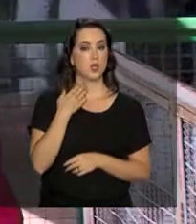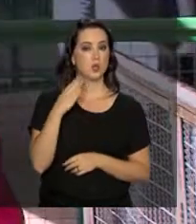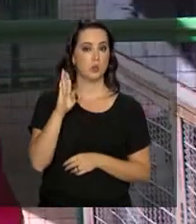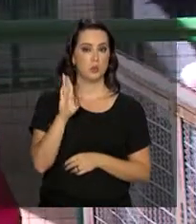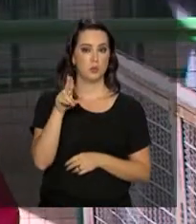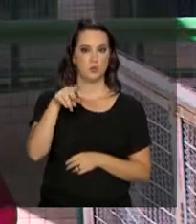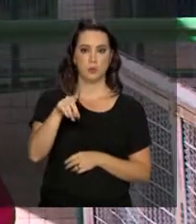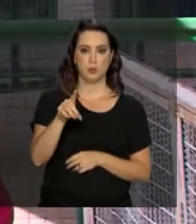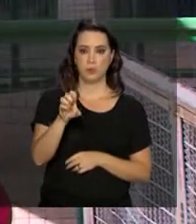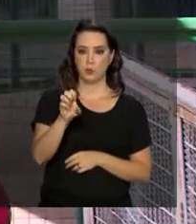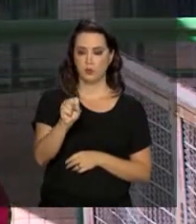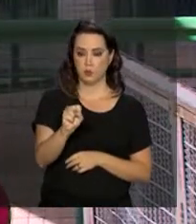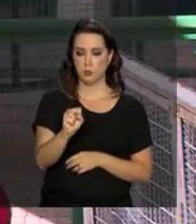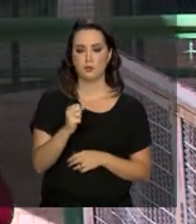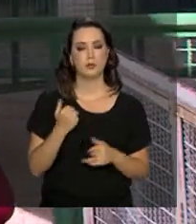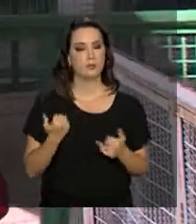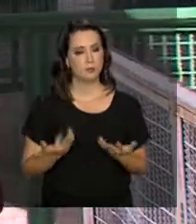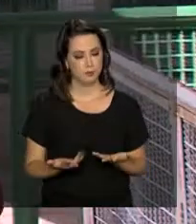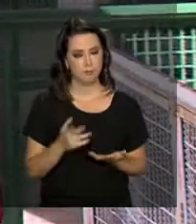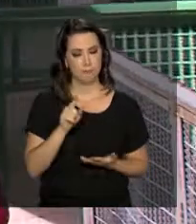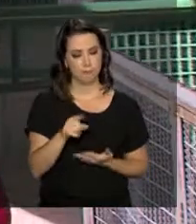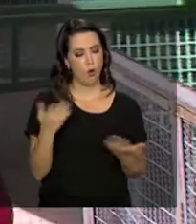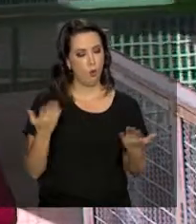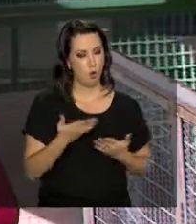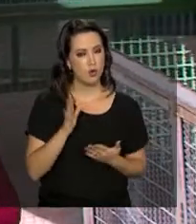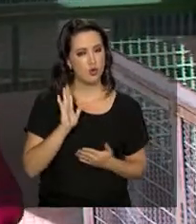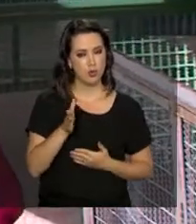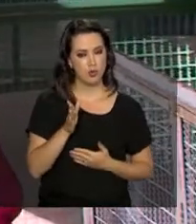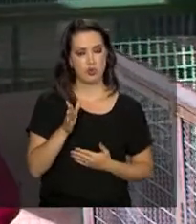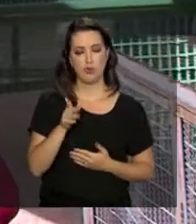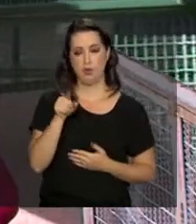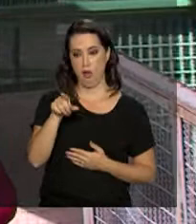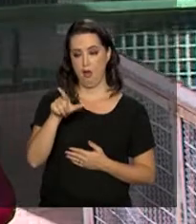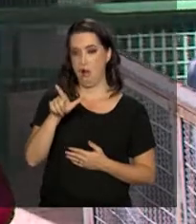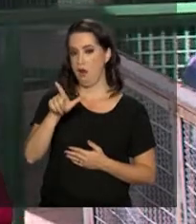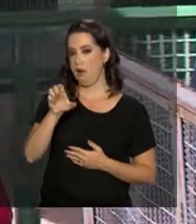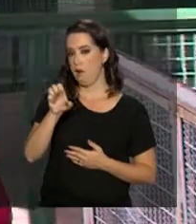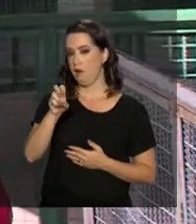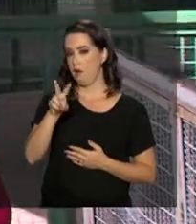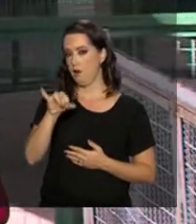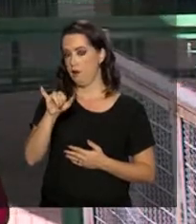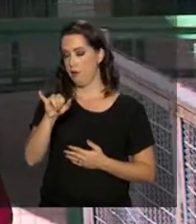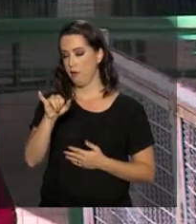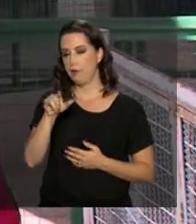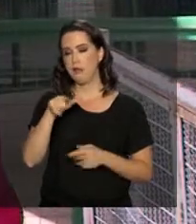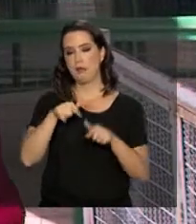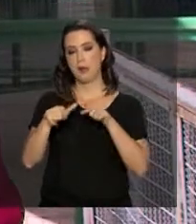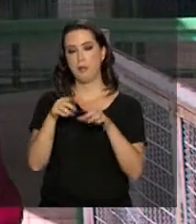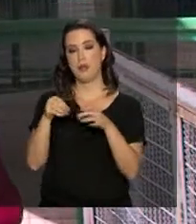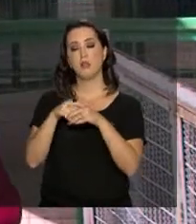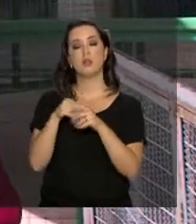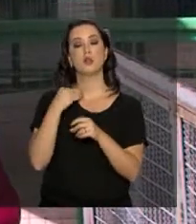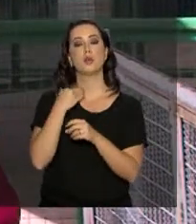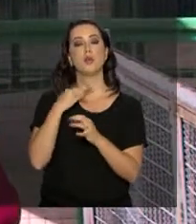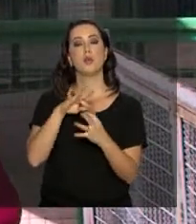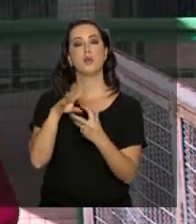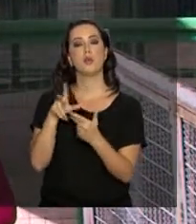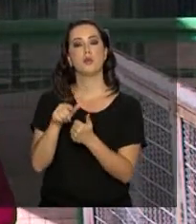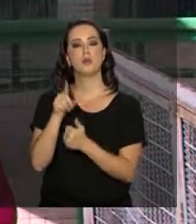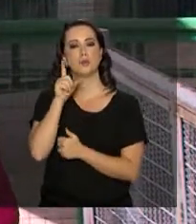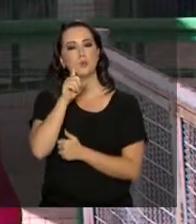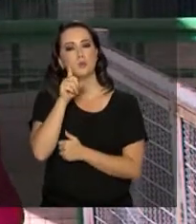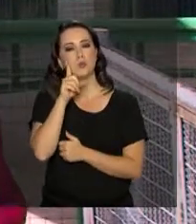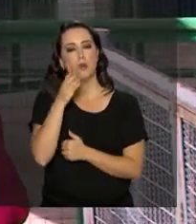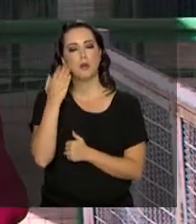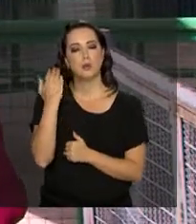Desenvolvimento Econômico e Social, BNDES. Atualmente, Levy é diretor financeiro do Banco Mundial em Washington,